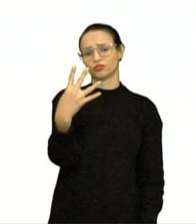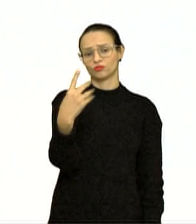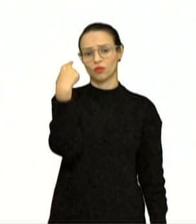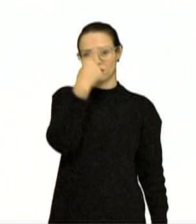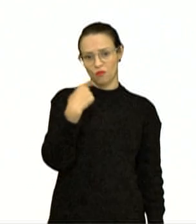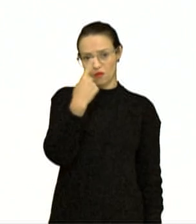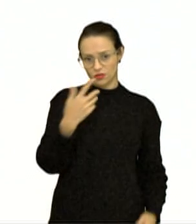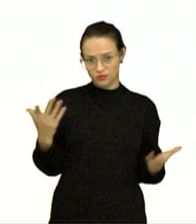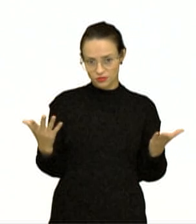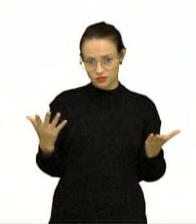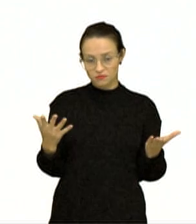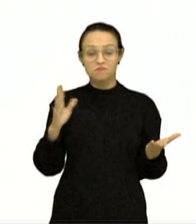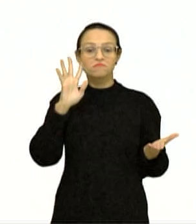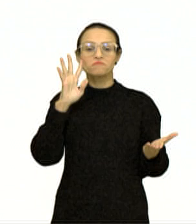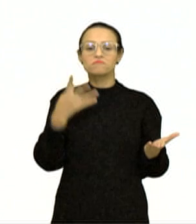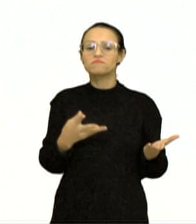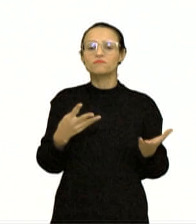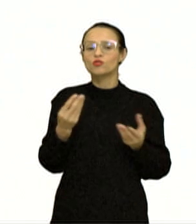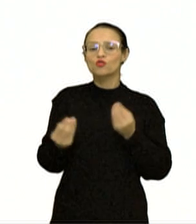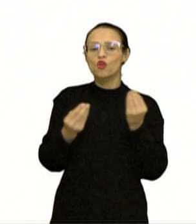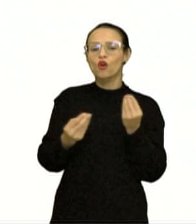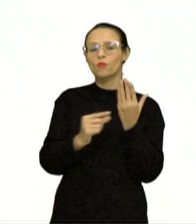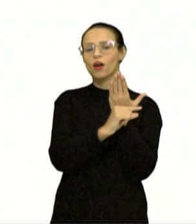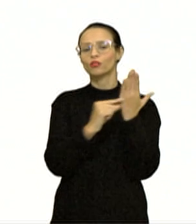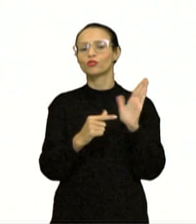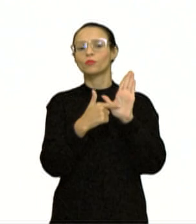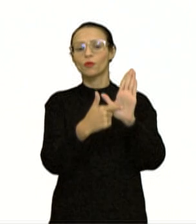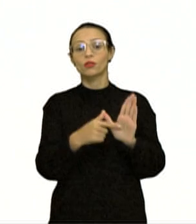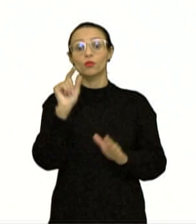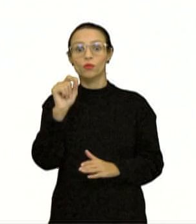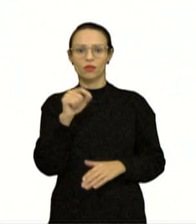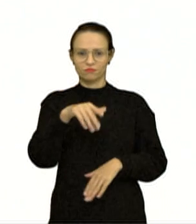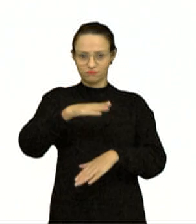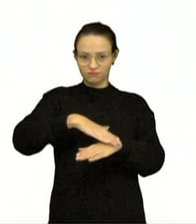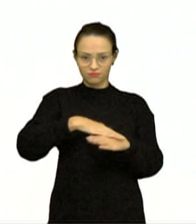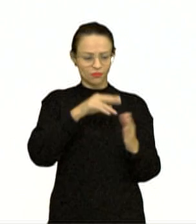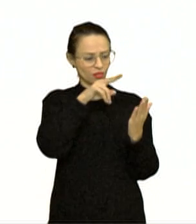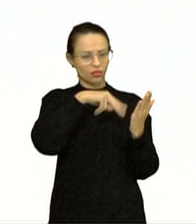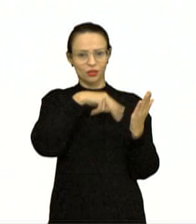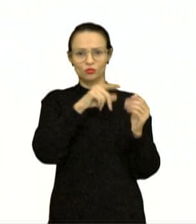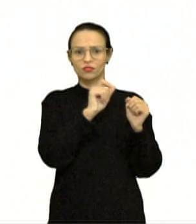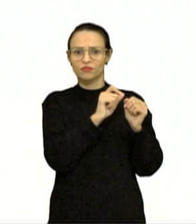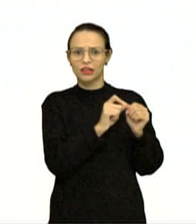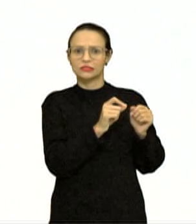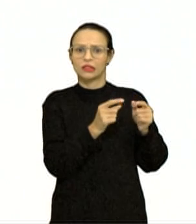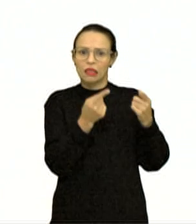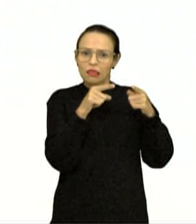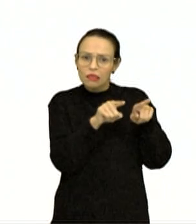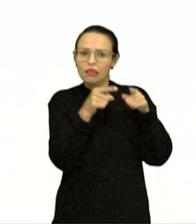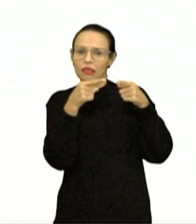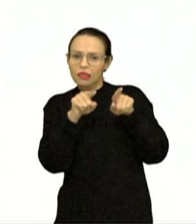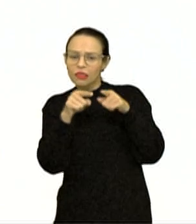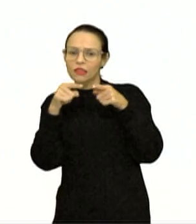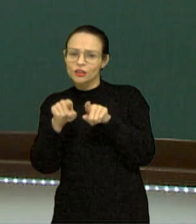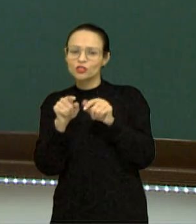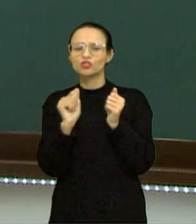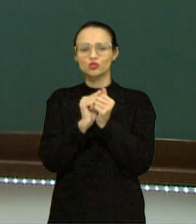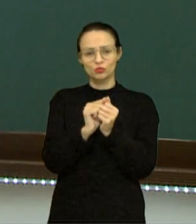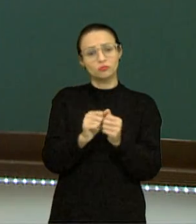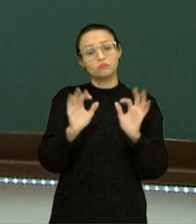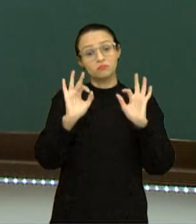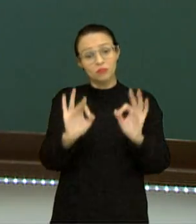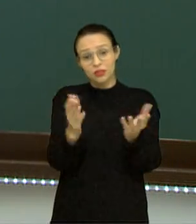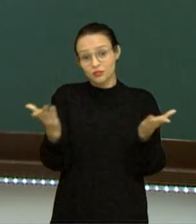horas. A solução apresentada pelo narrador é que o leitor faça várias ações ao mesmo tempo.